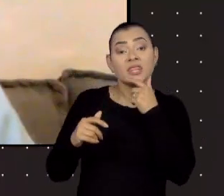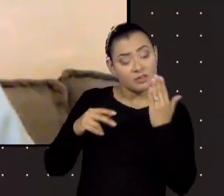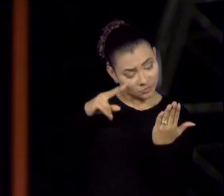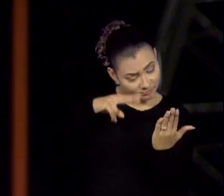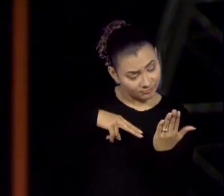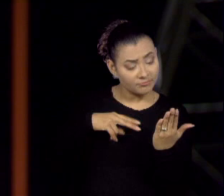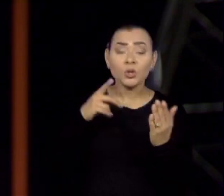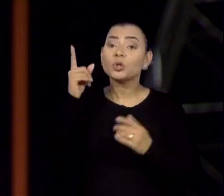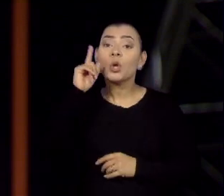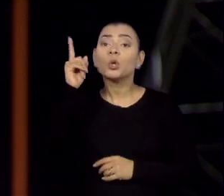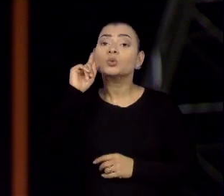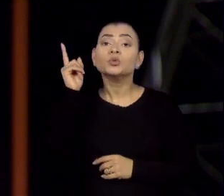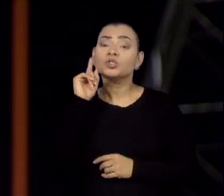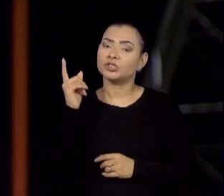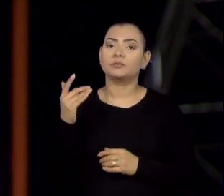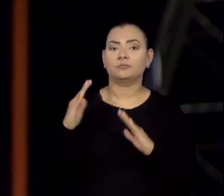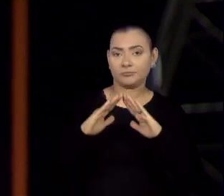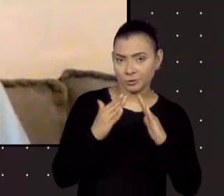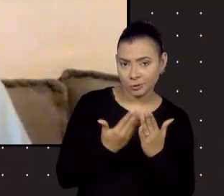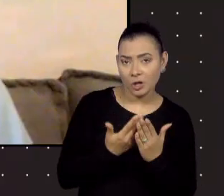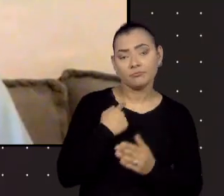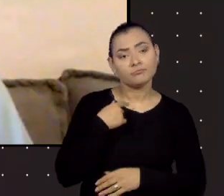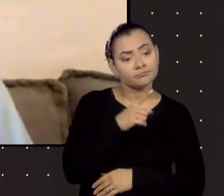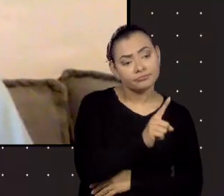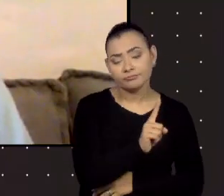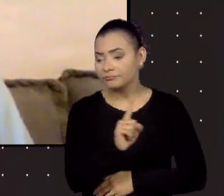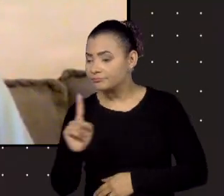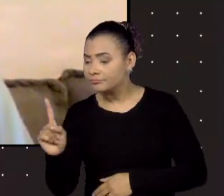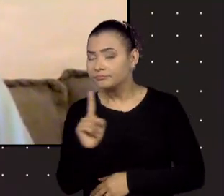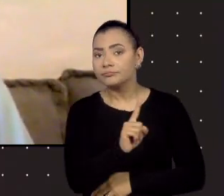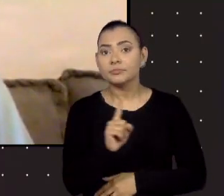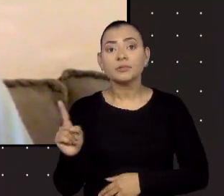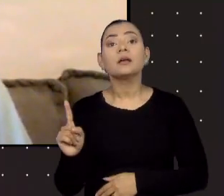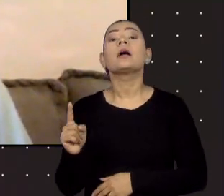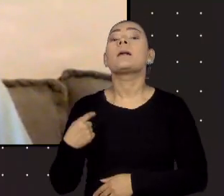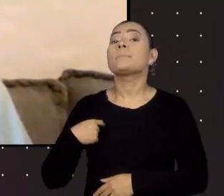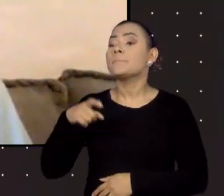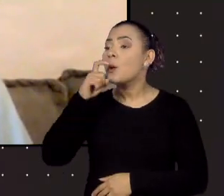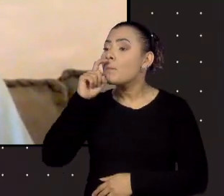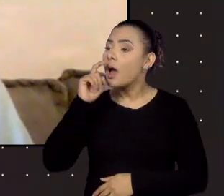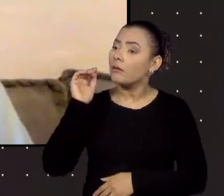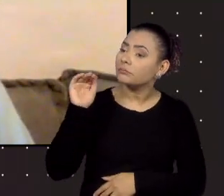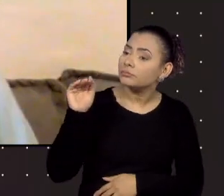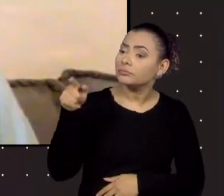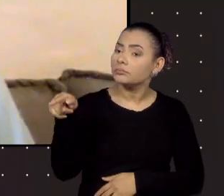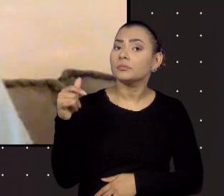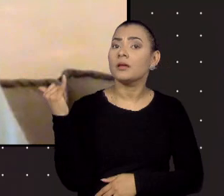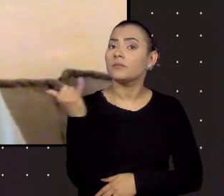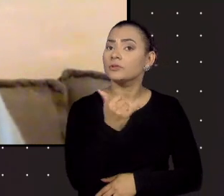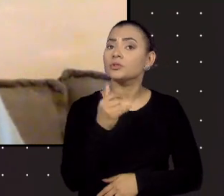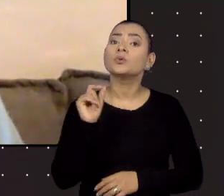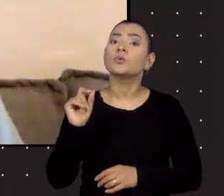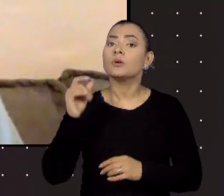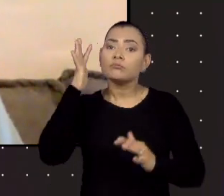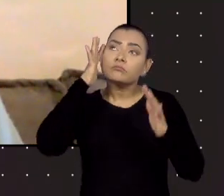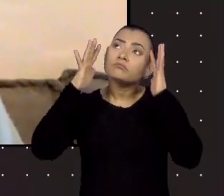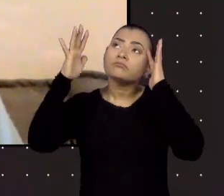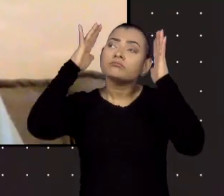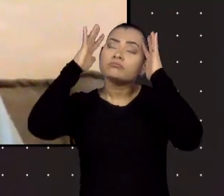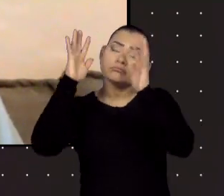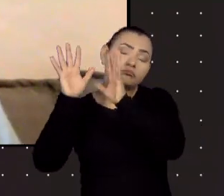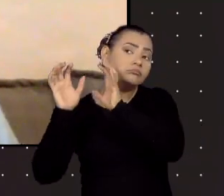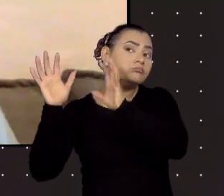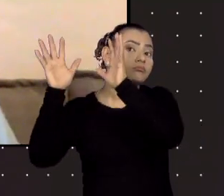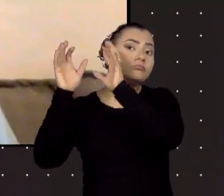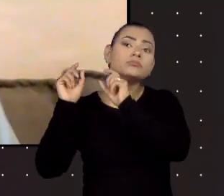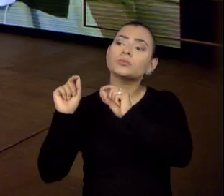os dias. Meu pai disse para a senhora dizer o que ele faz com a fantasia.